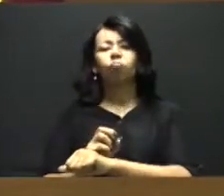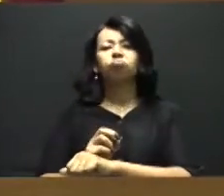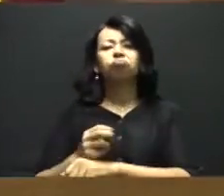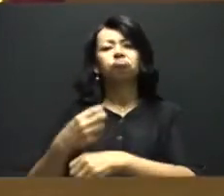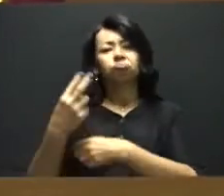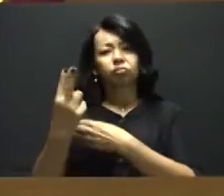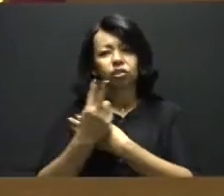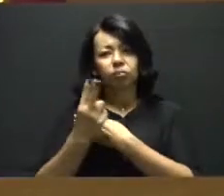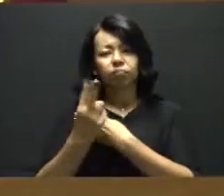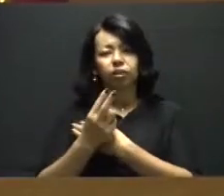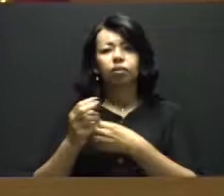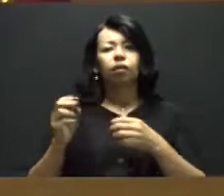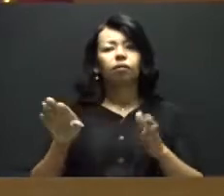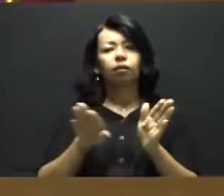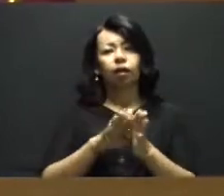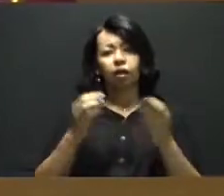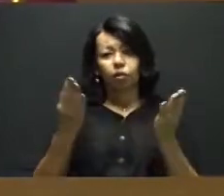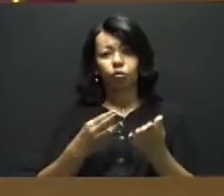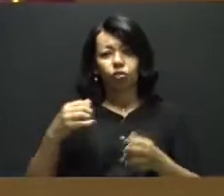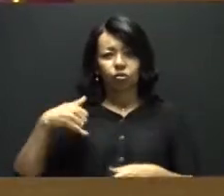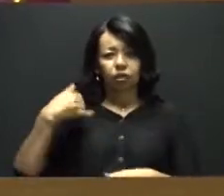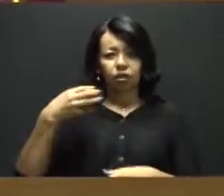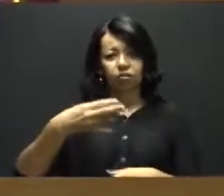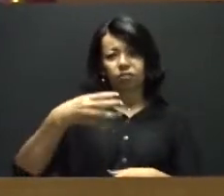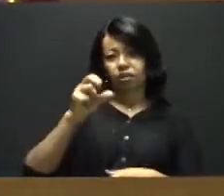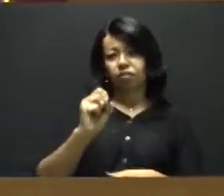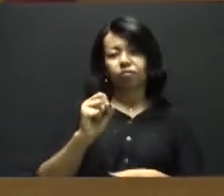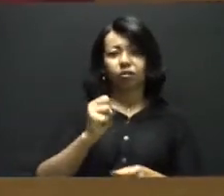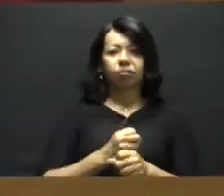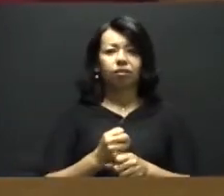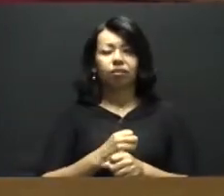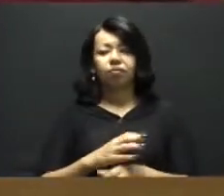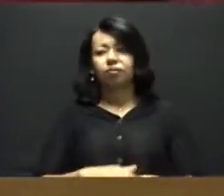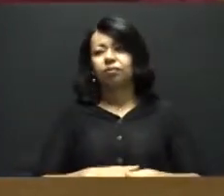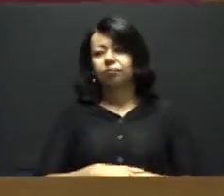mim aos 48 anos muito obrigado